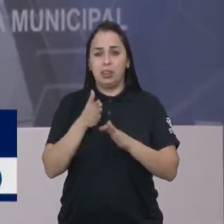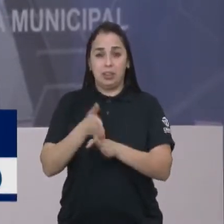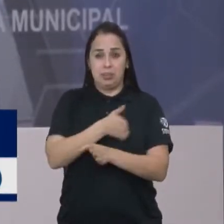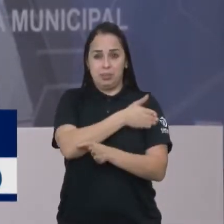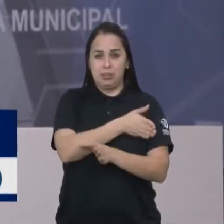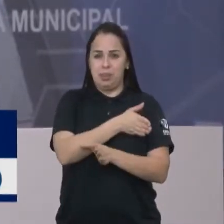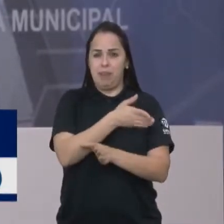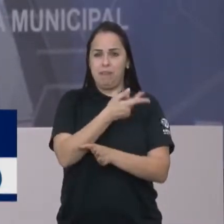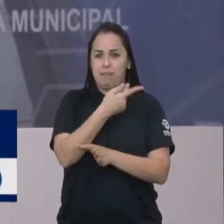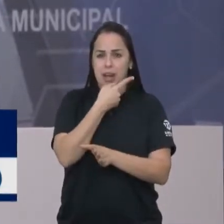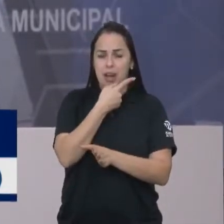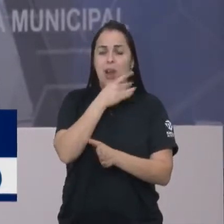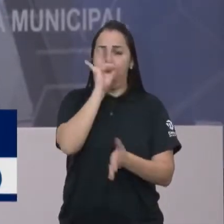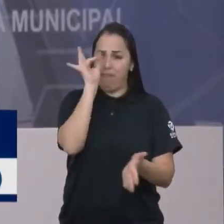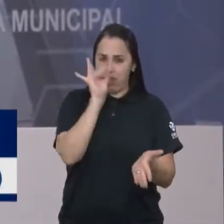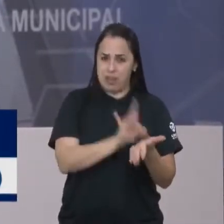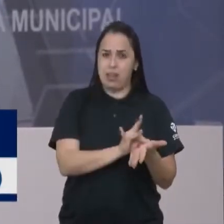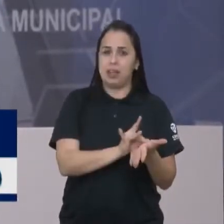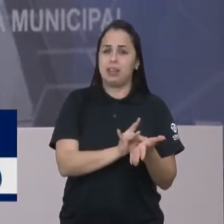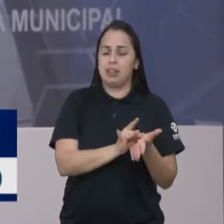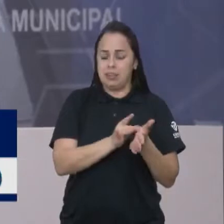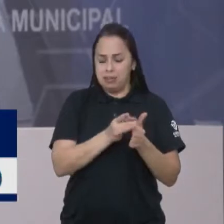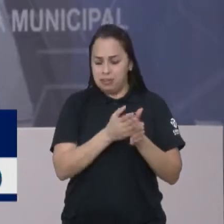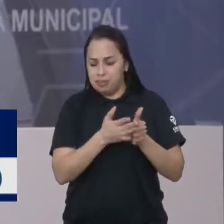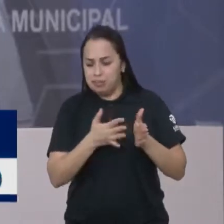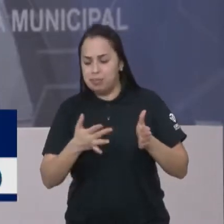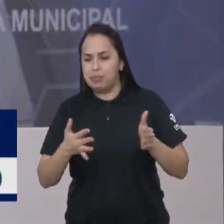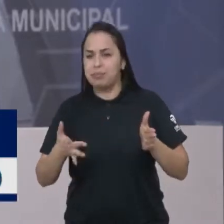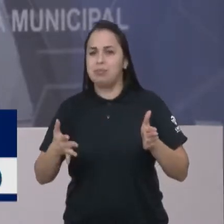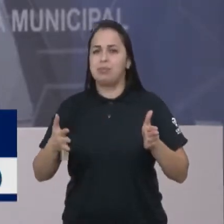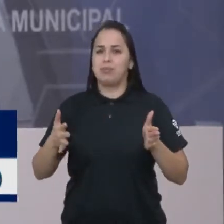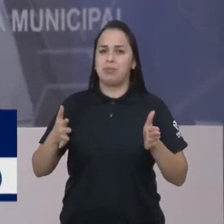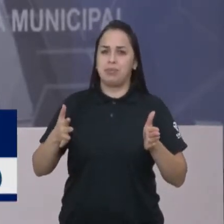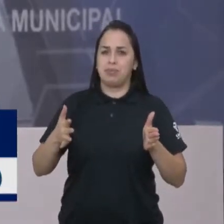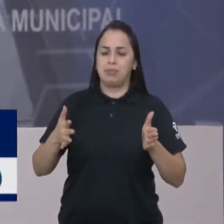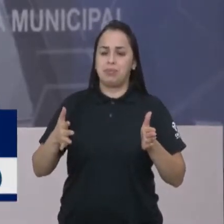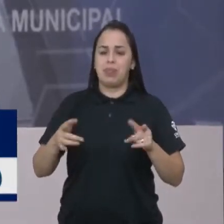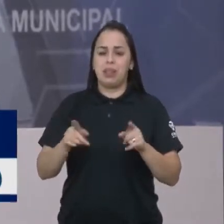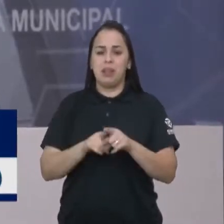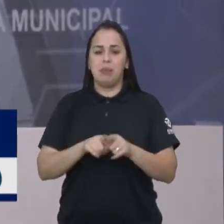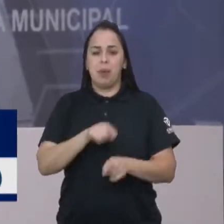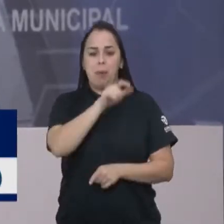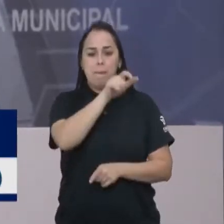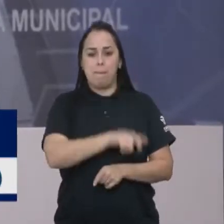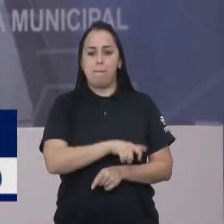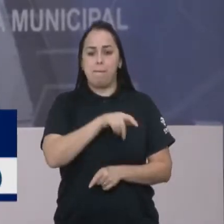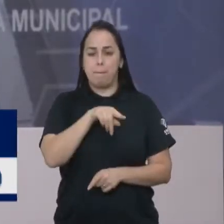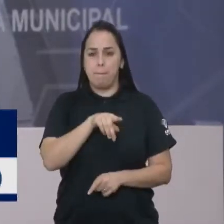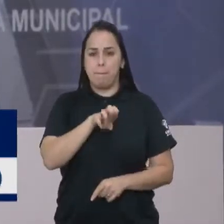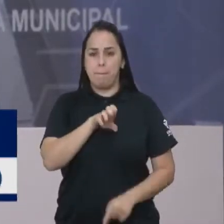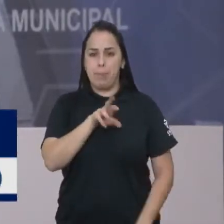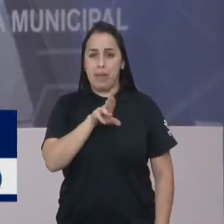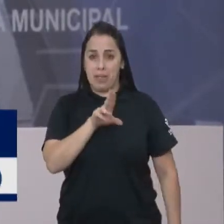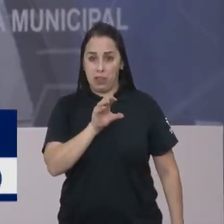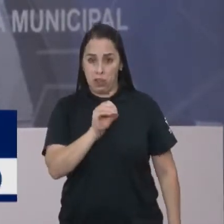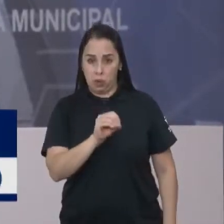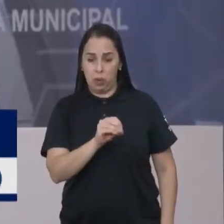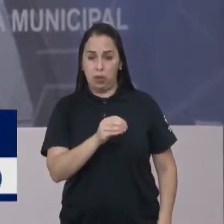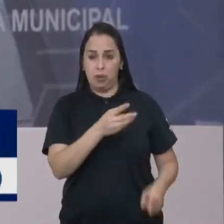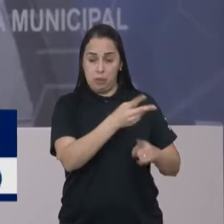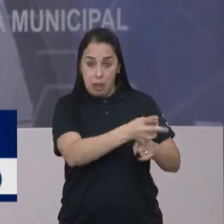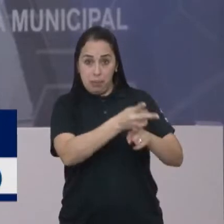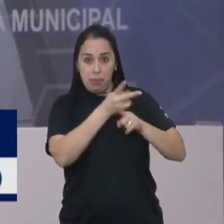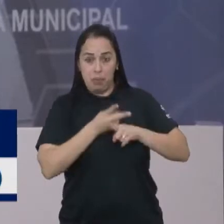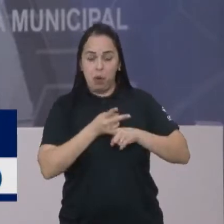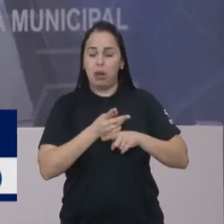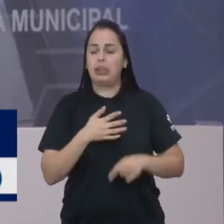é verdade, tem mais coisa a ser falada. Quando o Pedro filho dele veio a mim para falar da